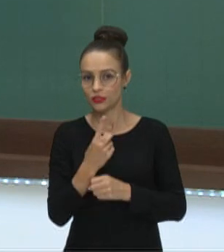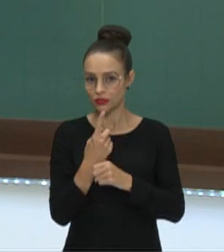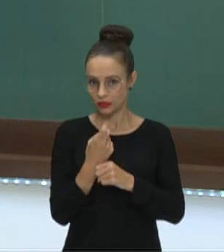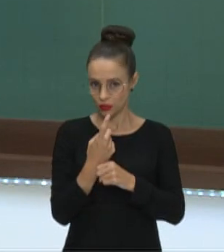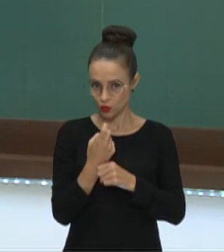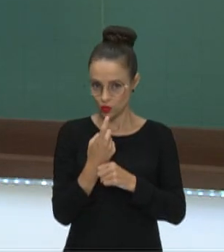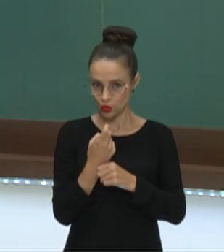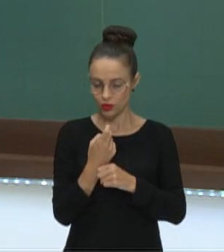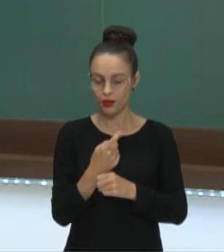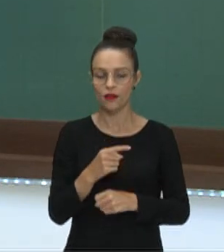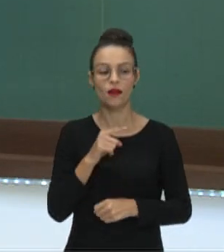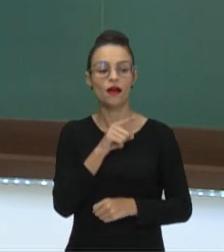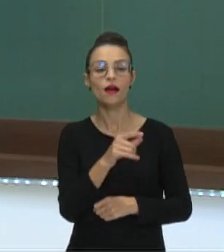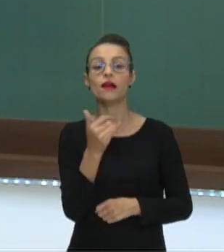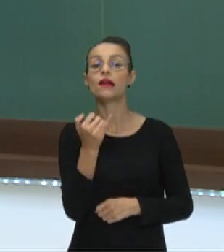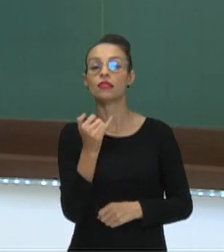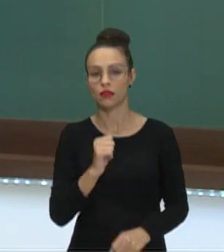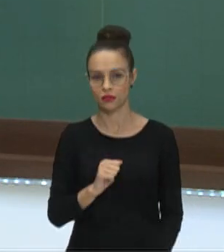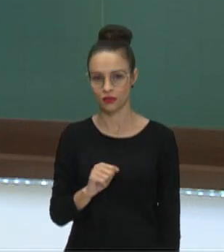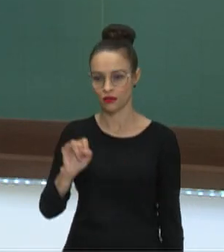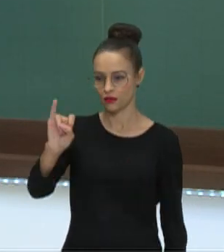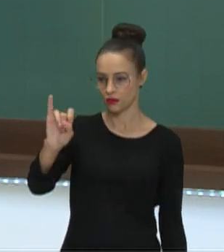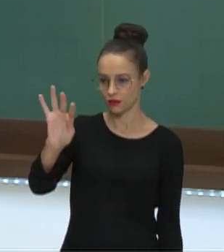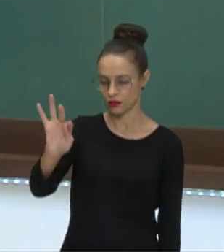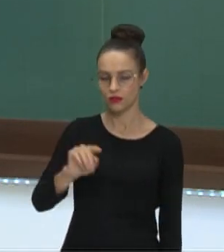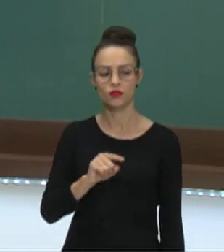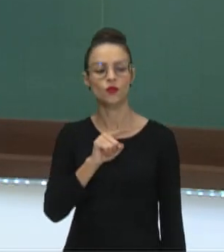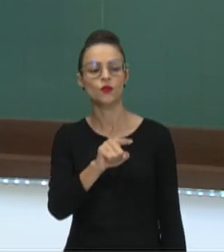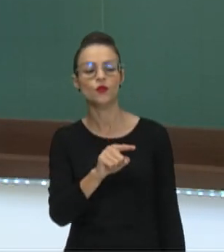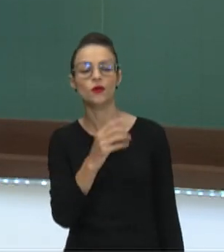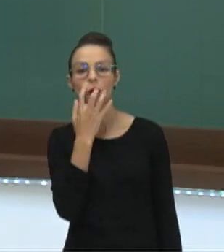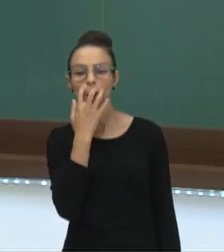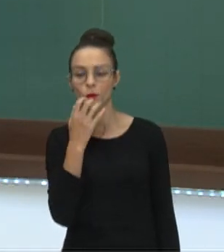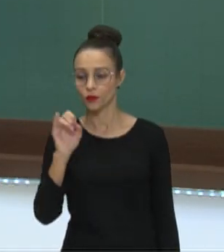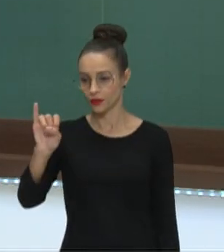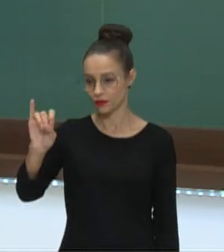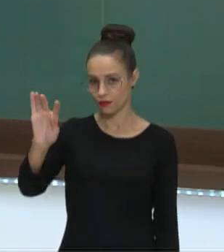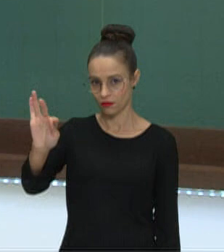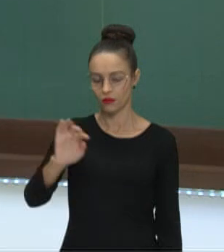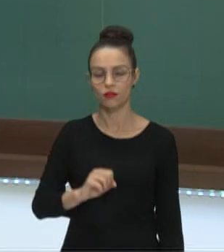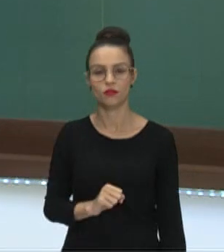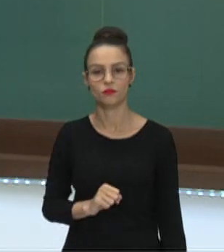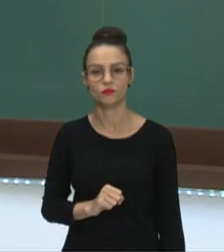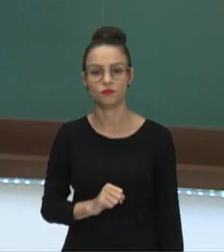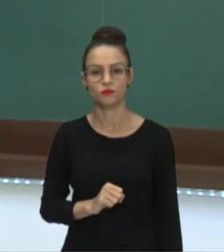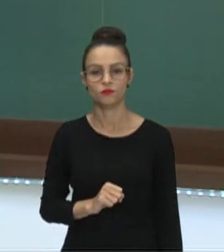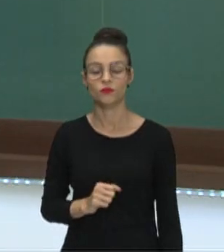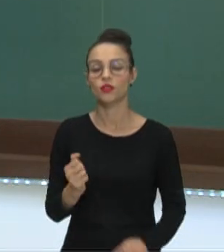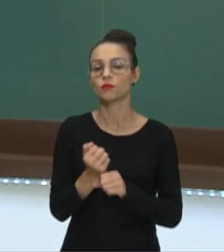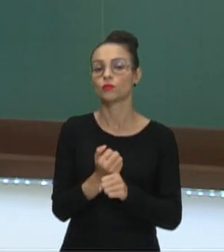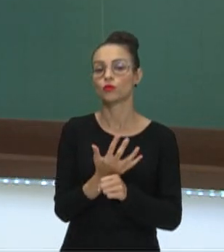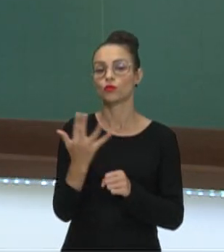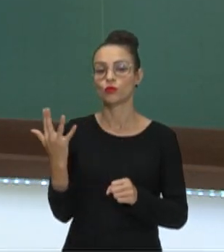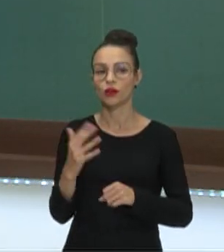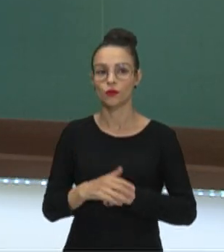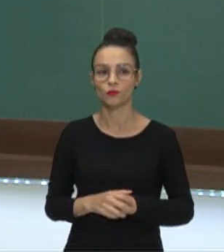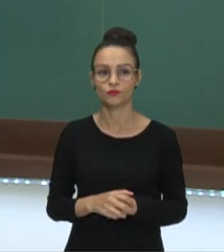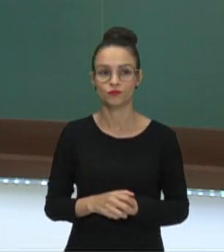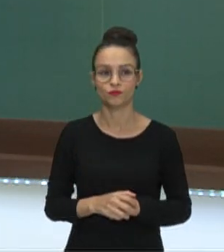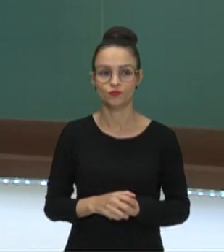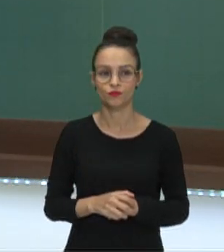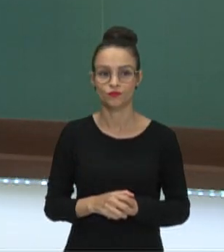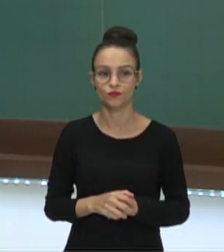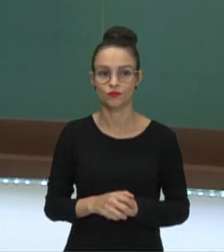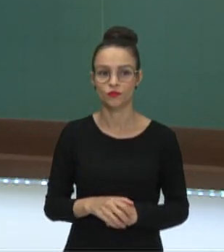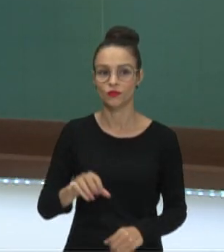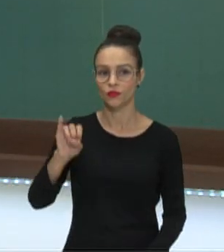Então, a caneta, it. O cachorro, it. Já o plural, we, plural